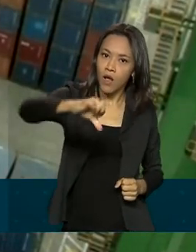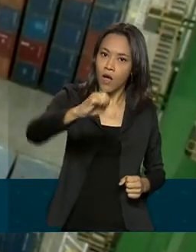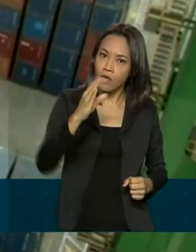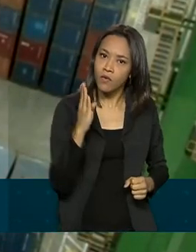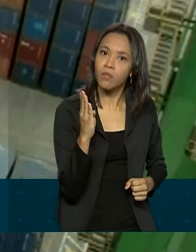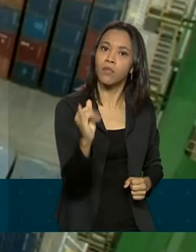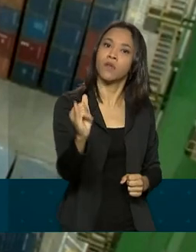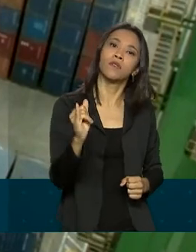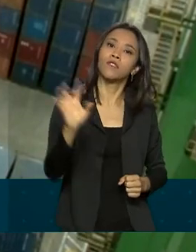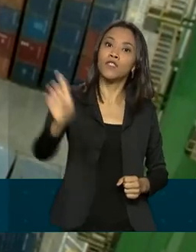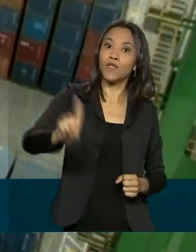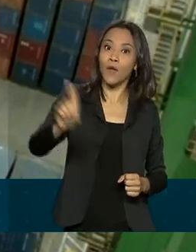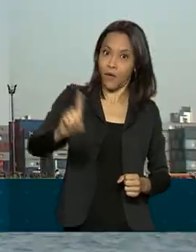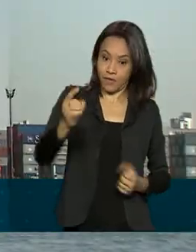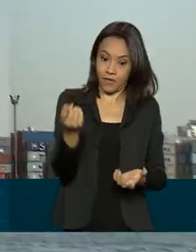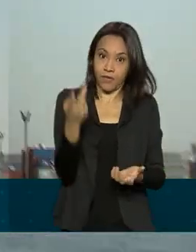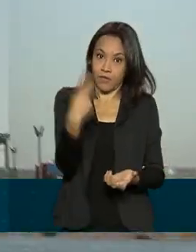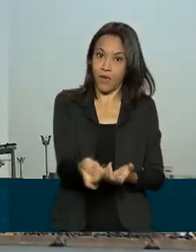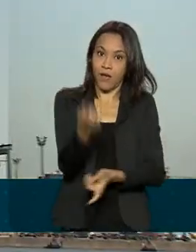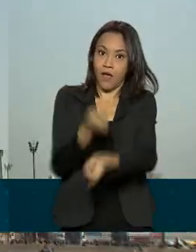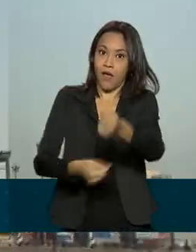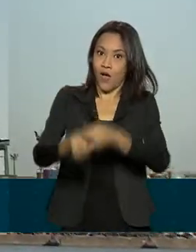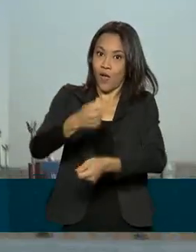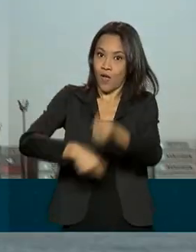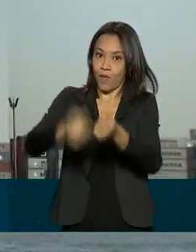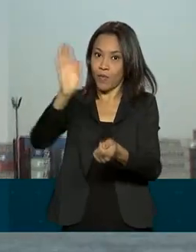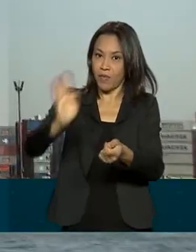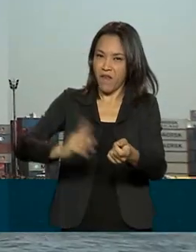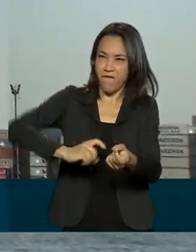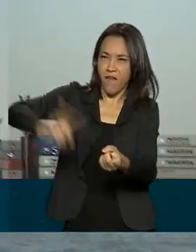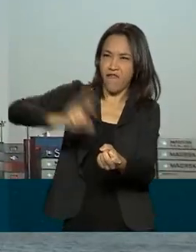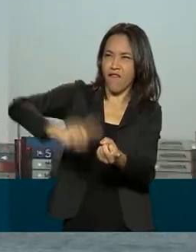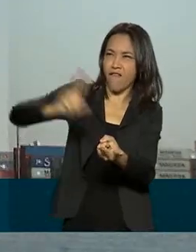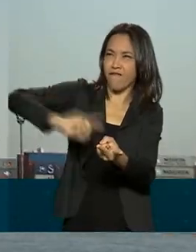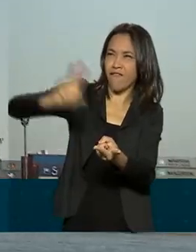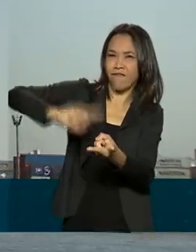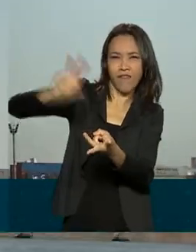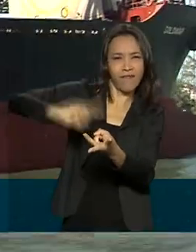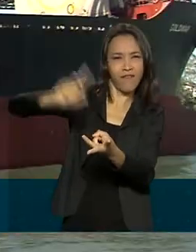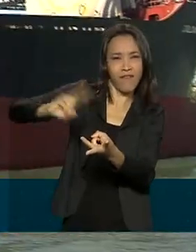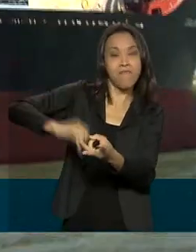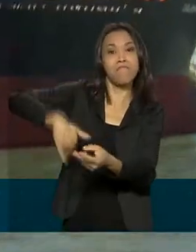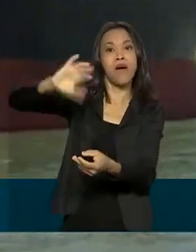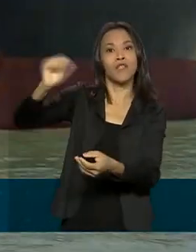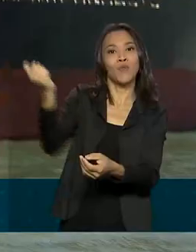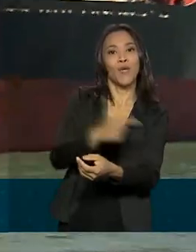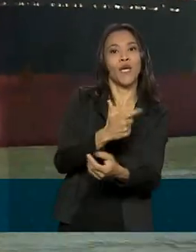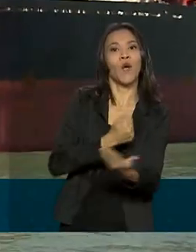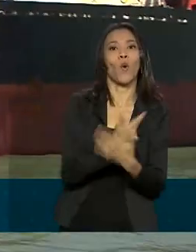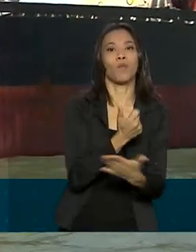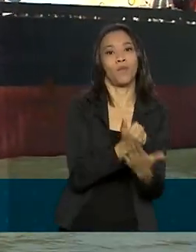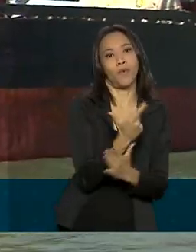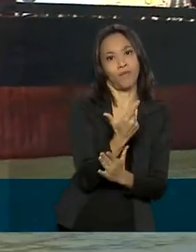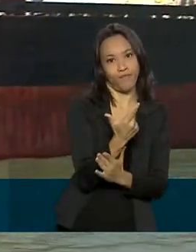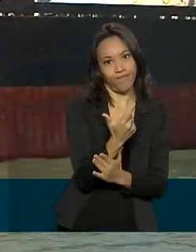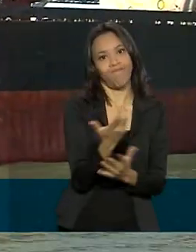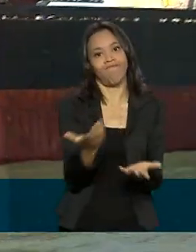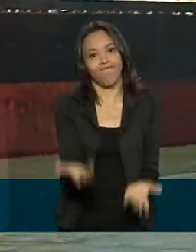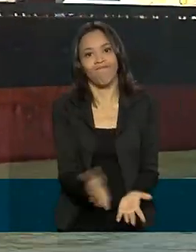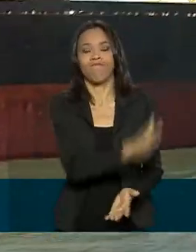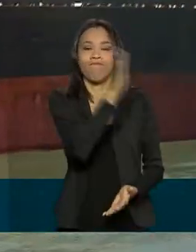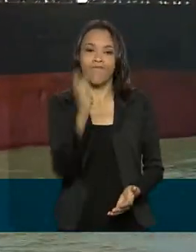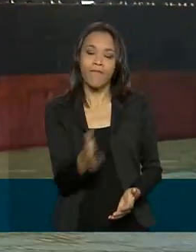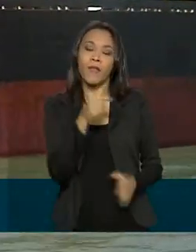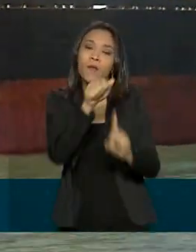Bilhões de Dólares para economia brasileira que vendeu mais do que comprou do exterior no período em